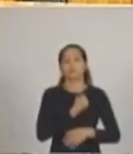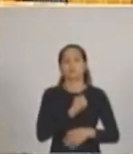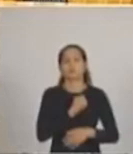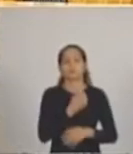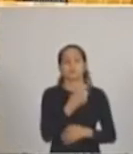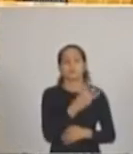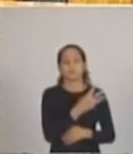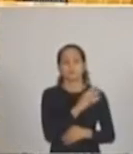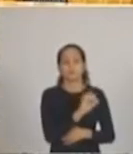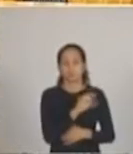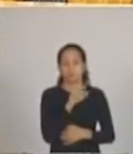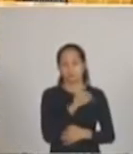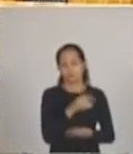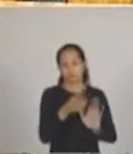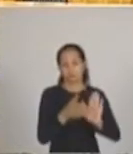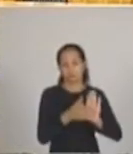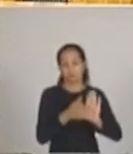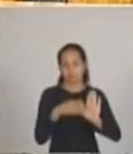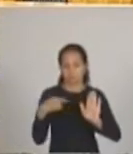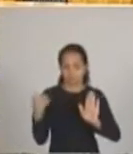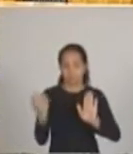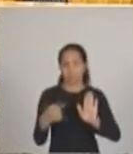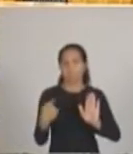30, uma indicação nossa,